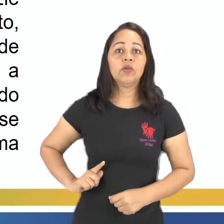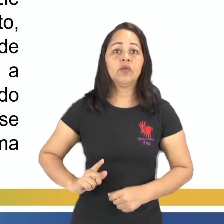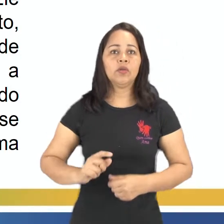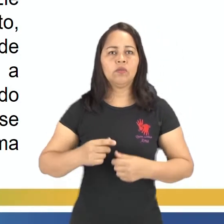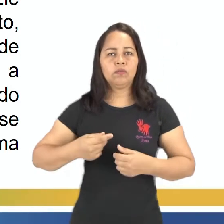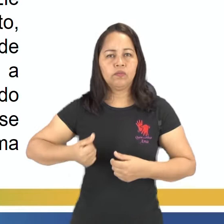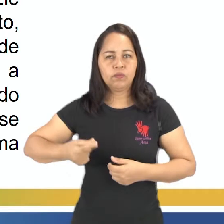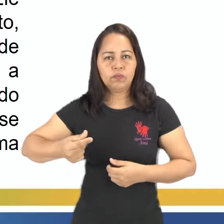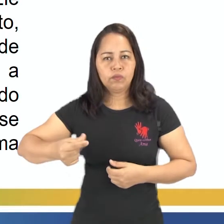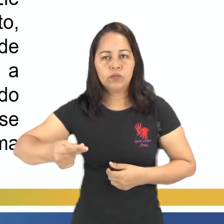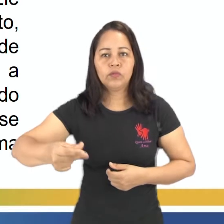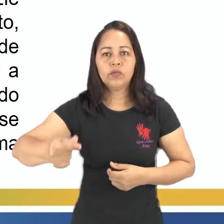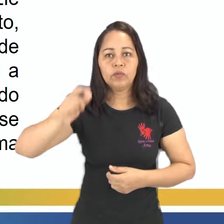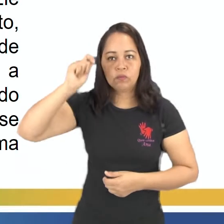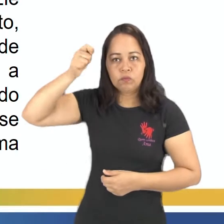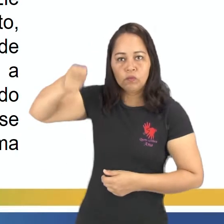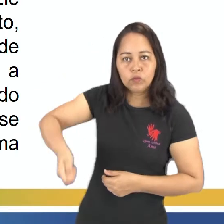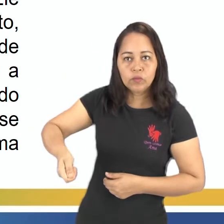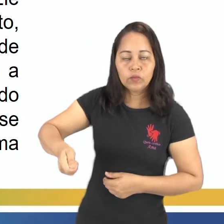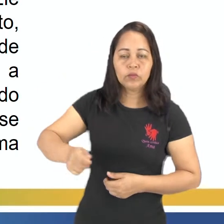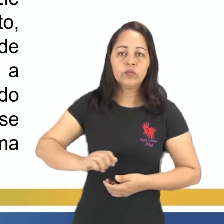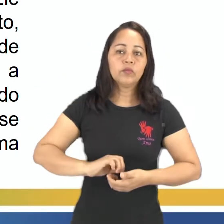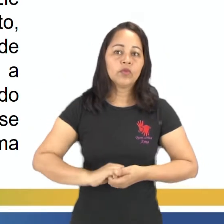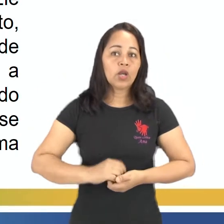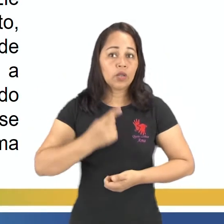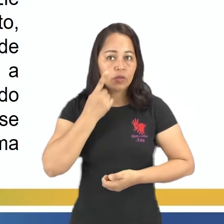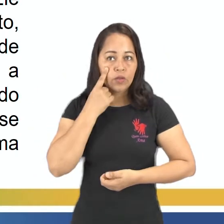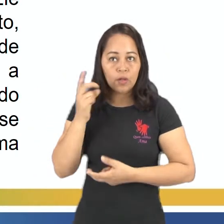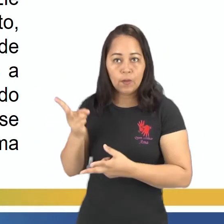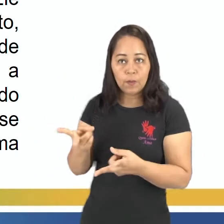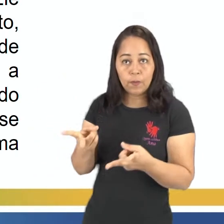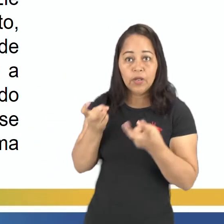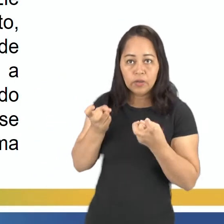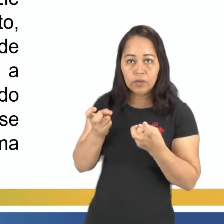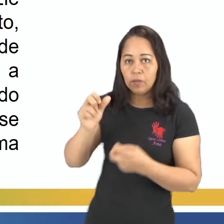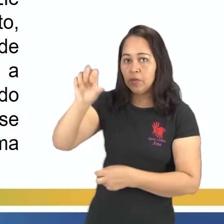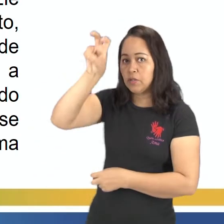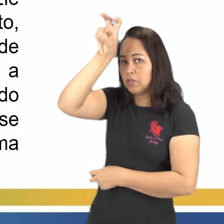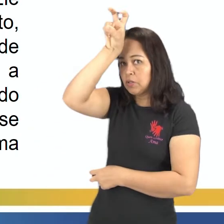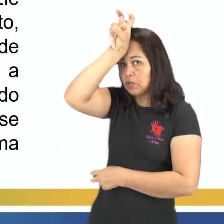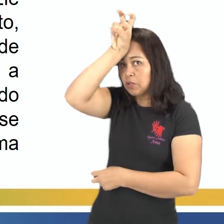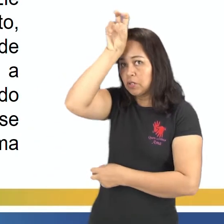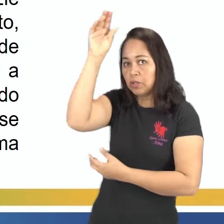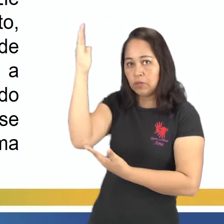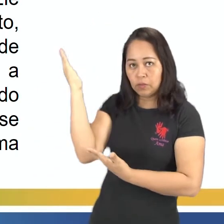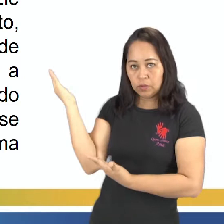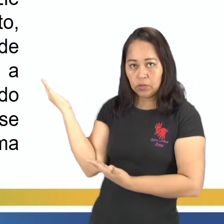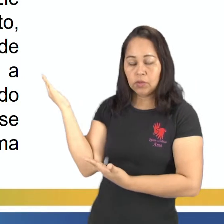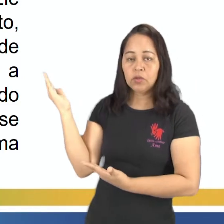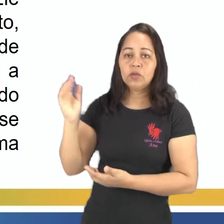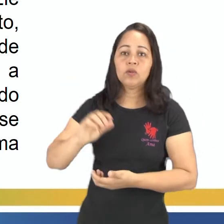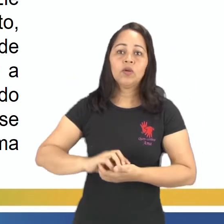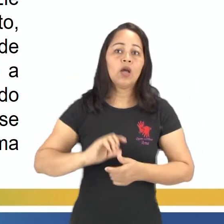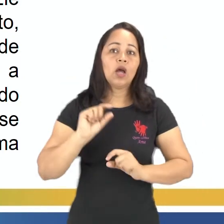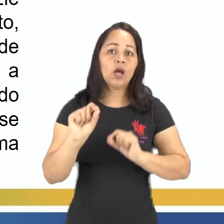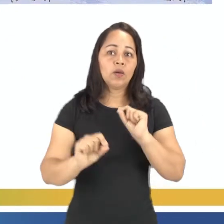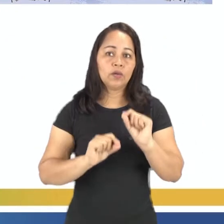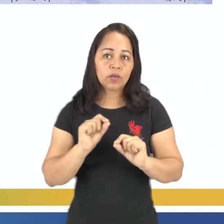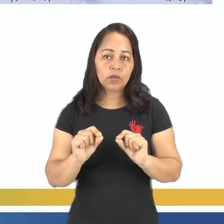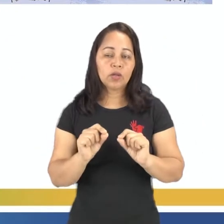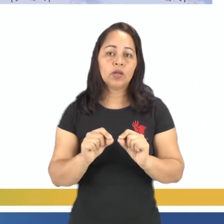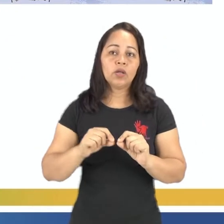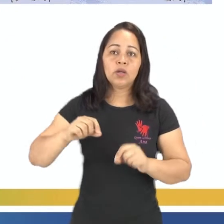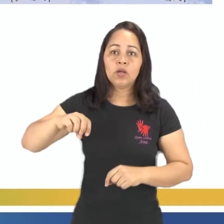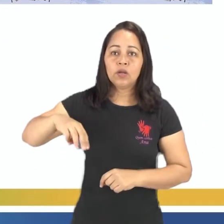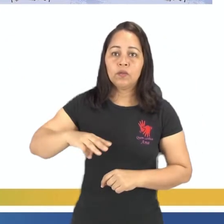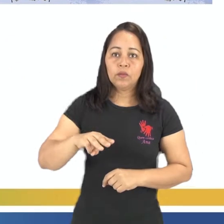dinastia. E aí vocês percebem que a região do Egito ela é banhada pelo Nilo. E